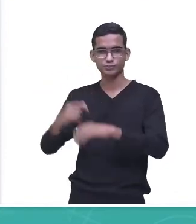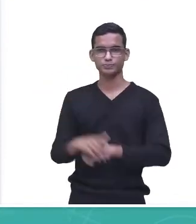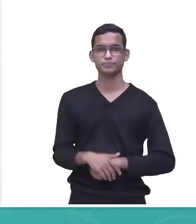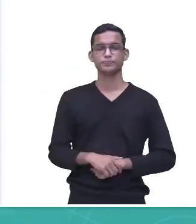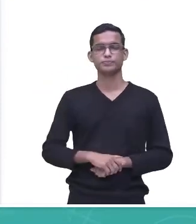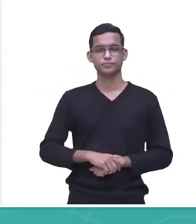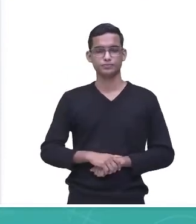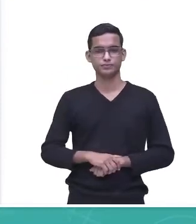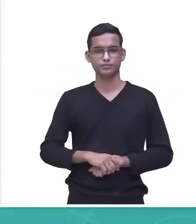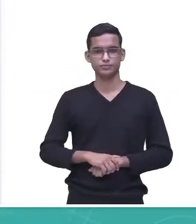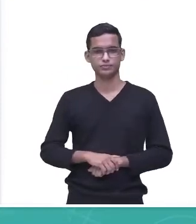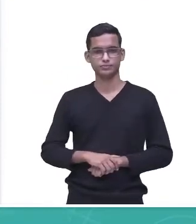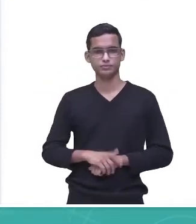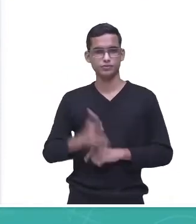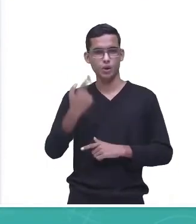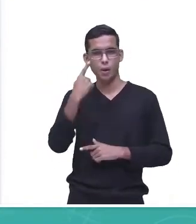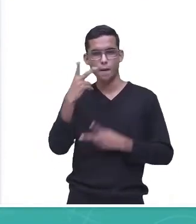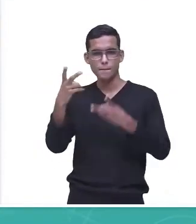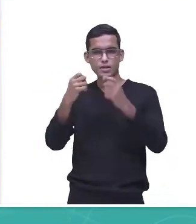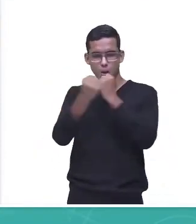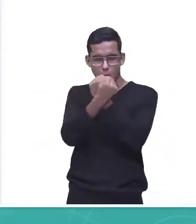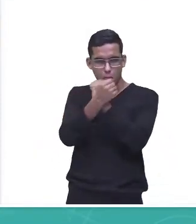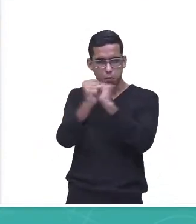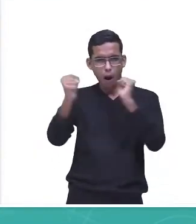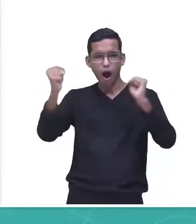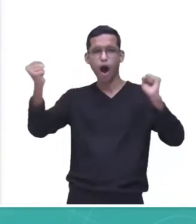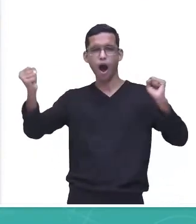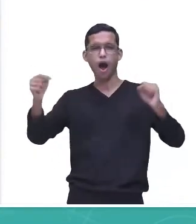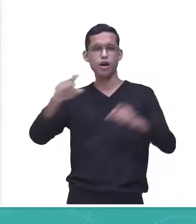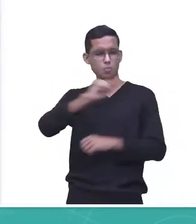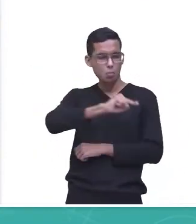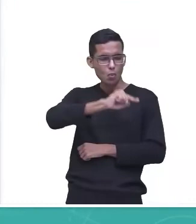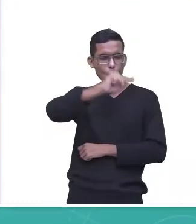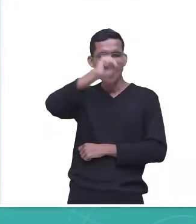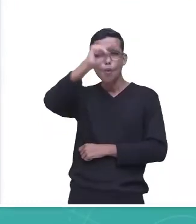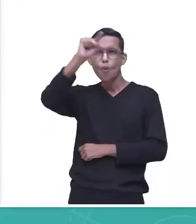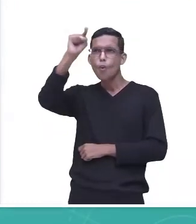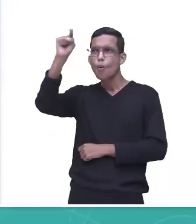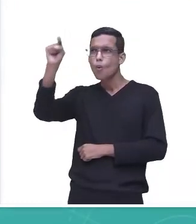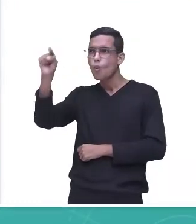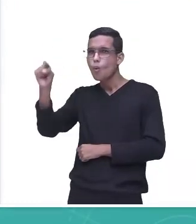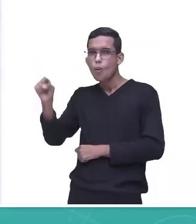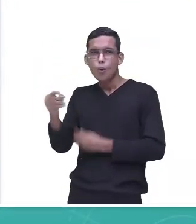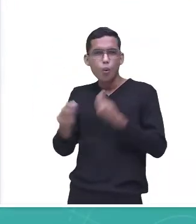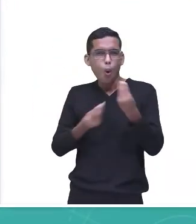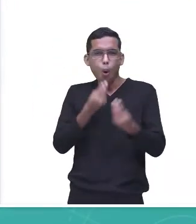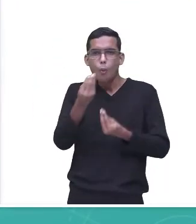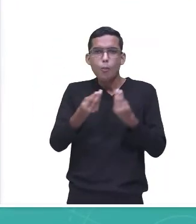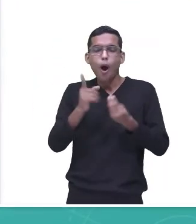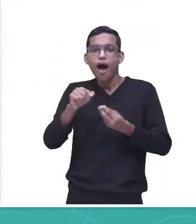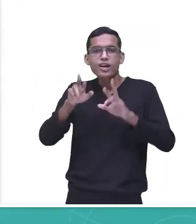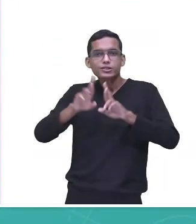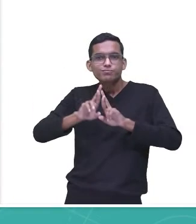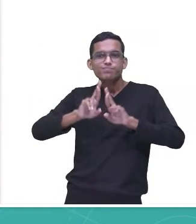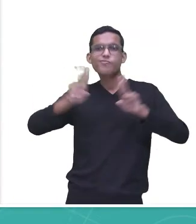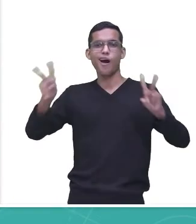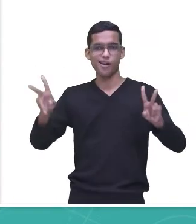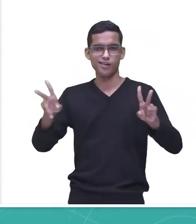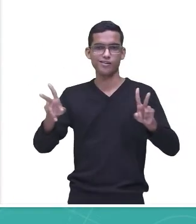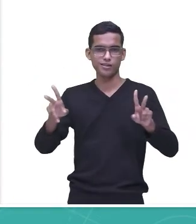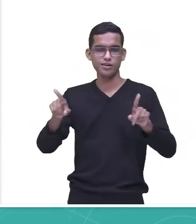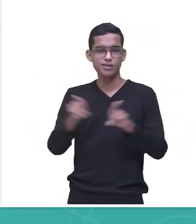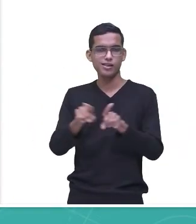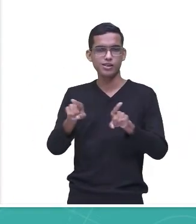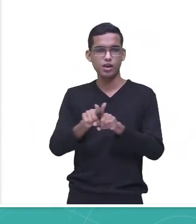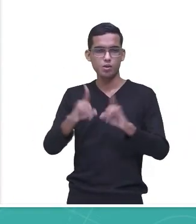a grandiosidade, ou seja, a verticalidade. Olha a rosácea aí e as torres